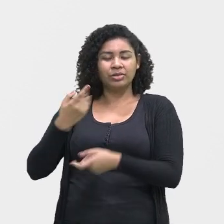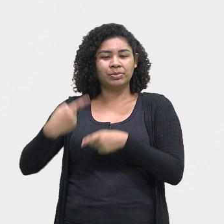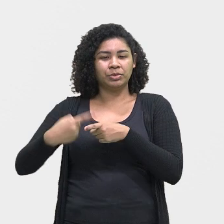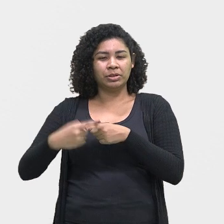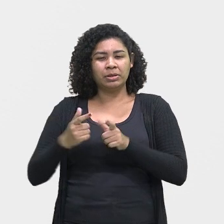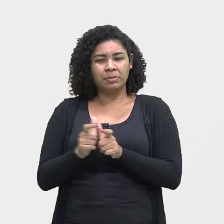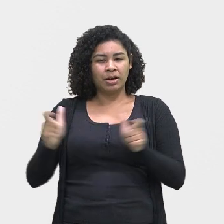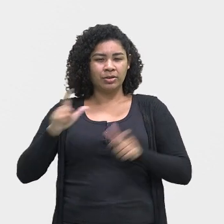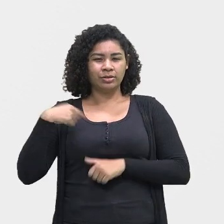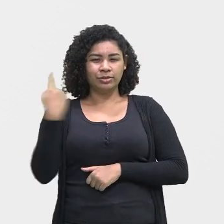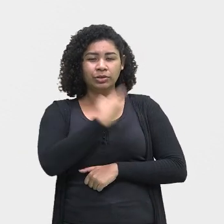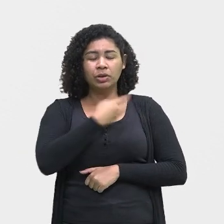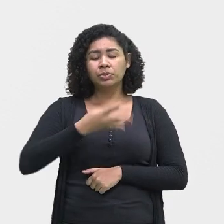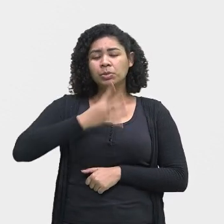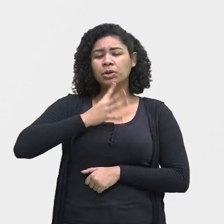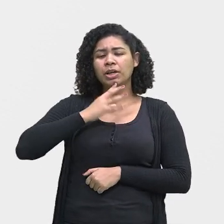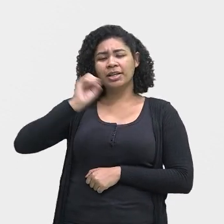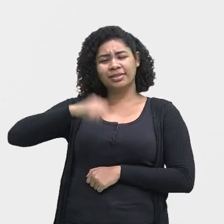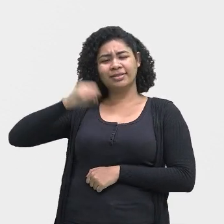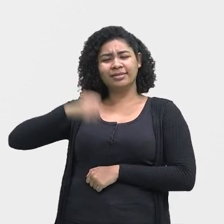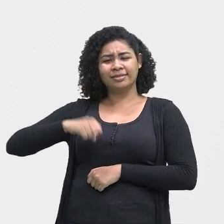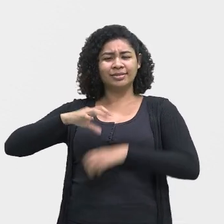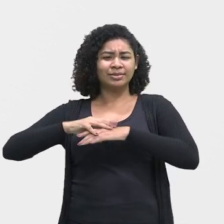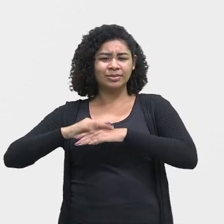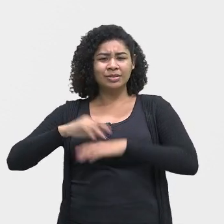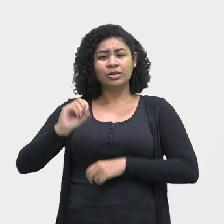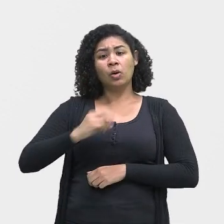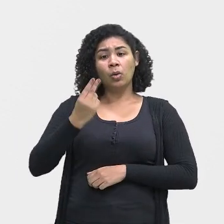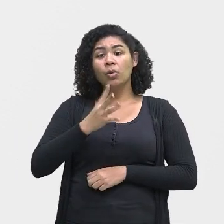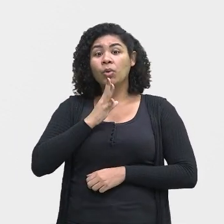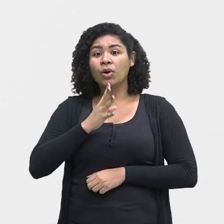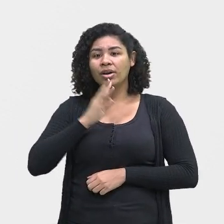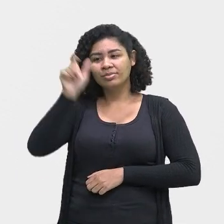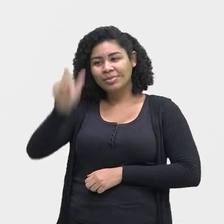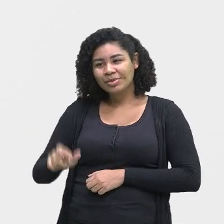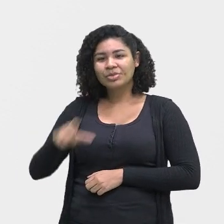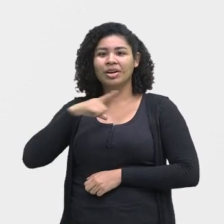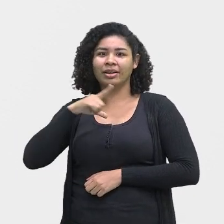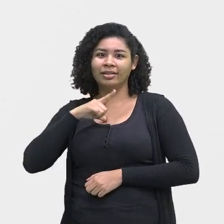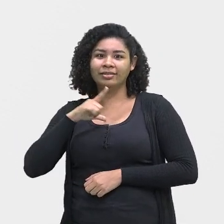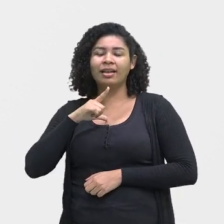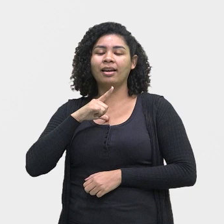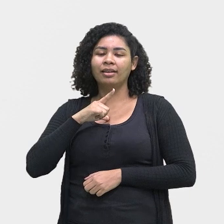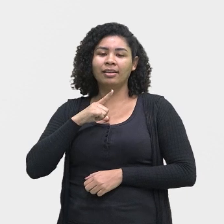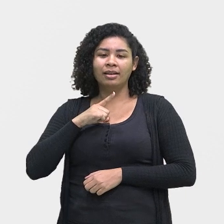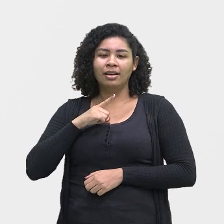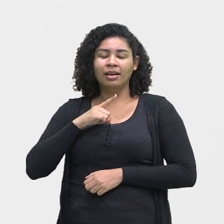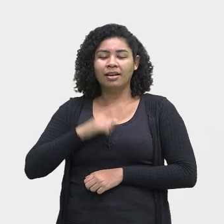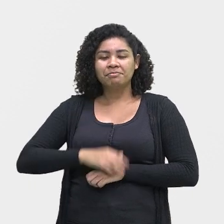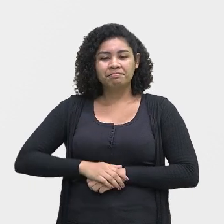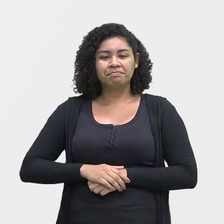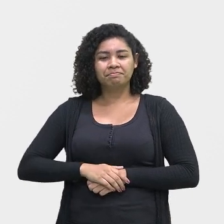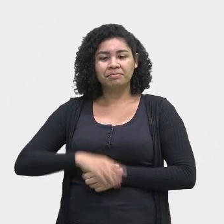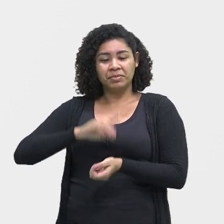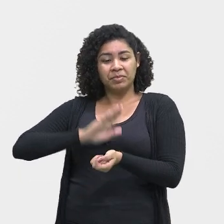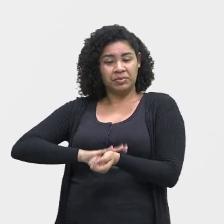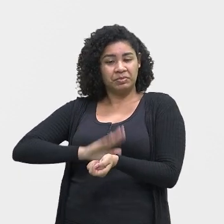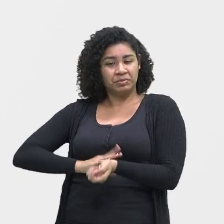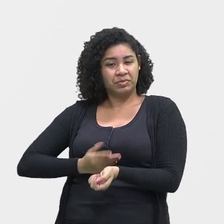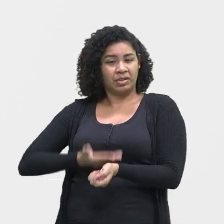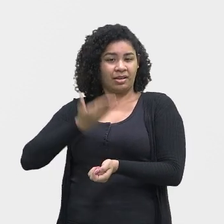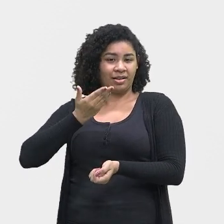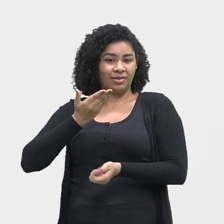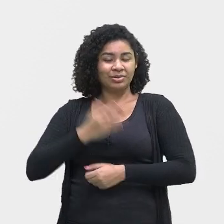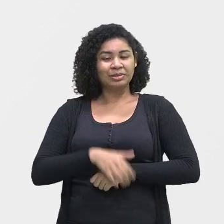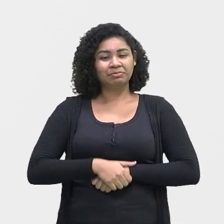ouvimos falar ou conhecemos alguém que tenha, né? Hipertensão, asma, diabetes. But what about